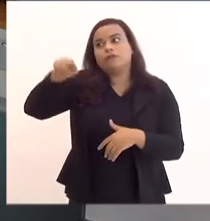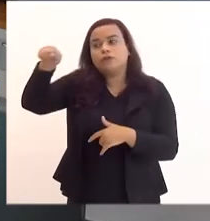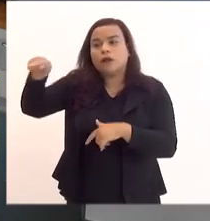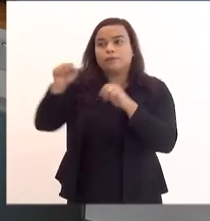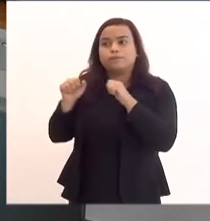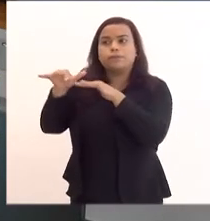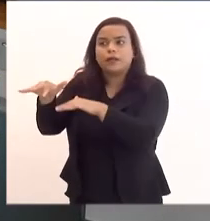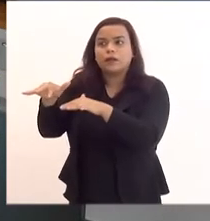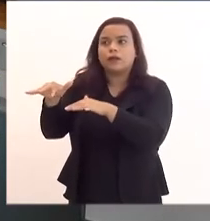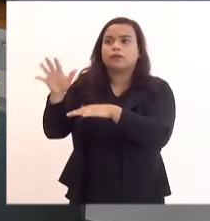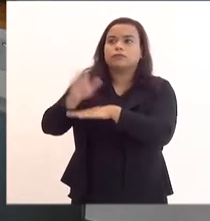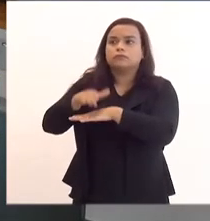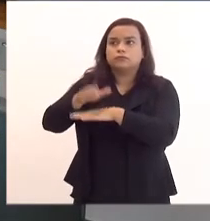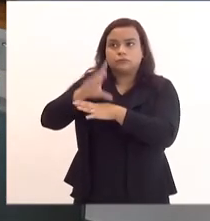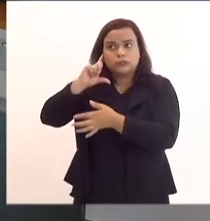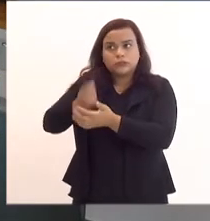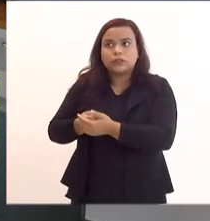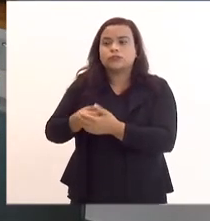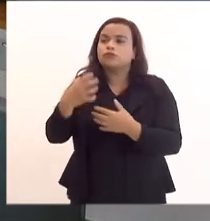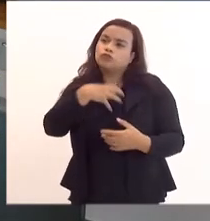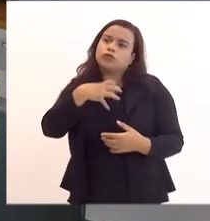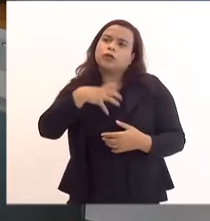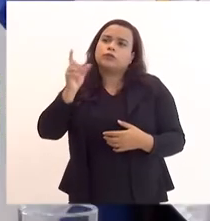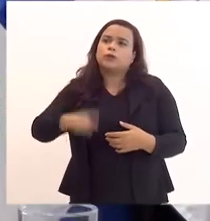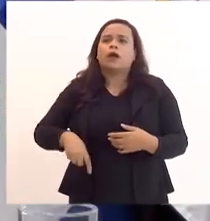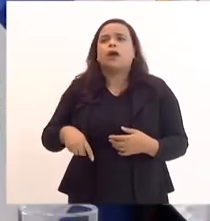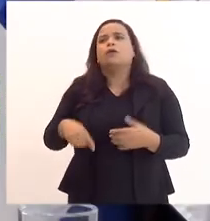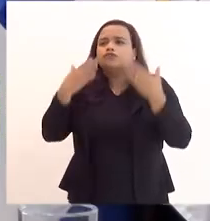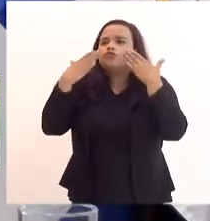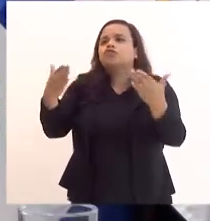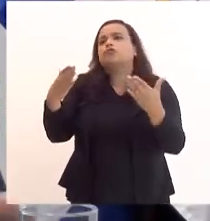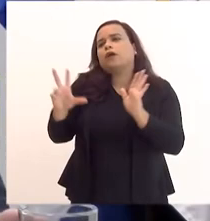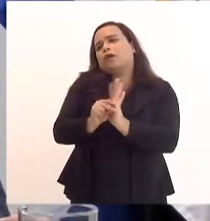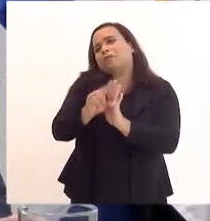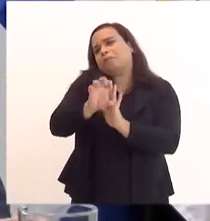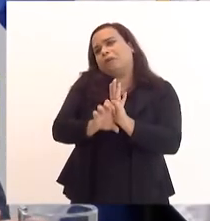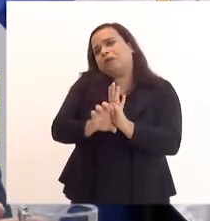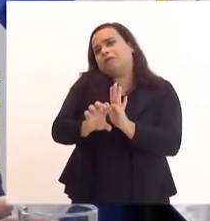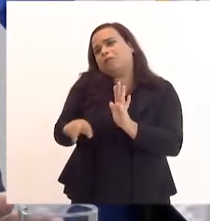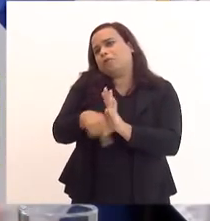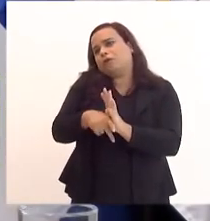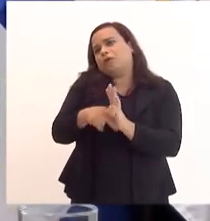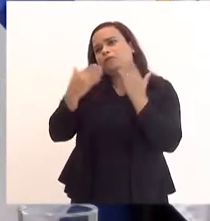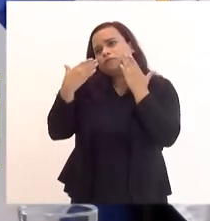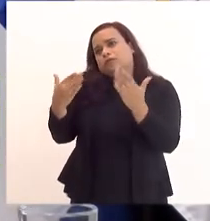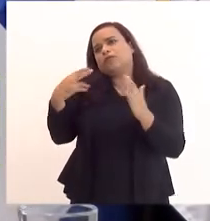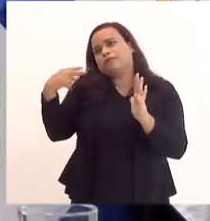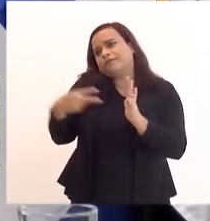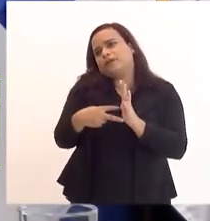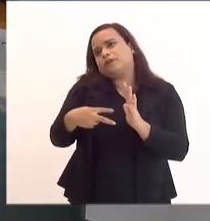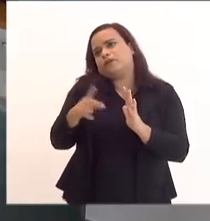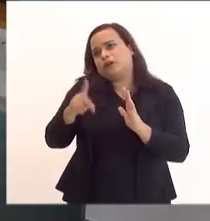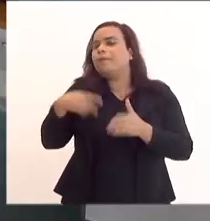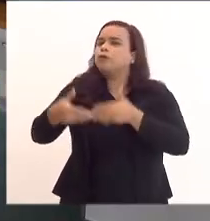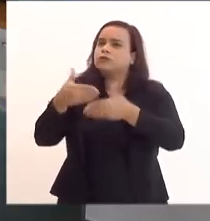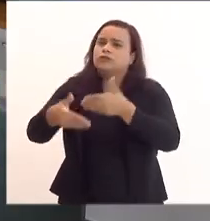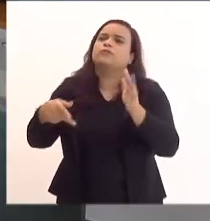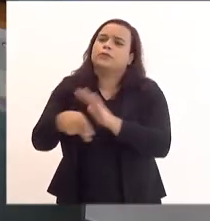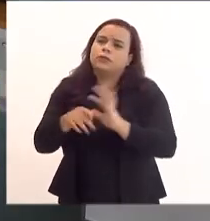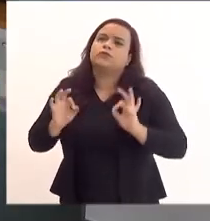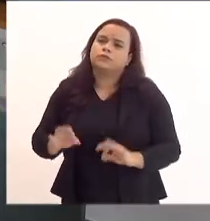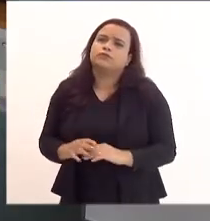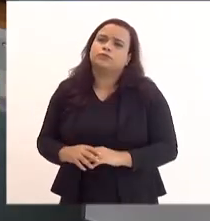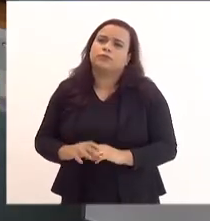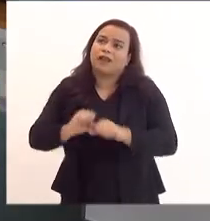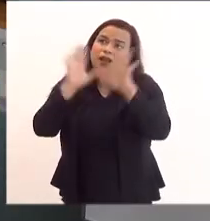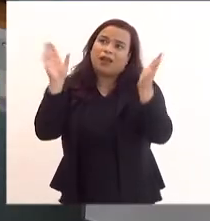de deliberação é através da discussão ou destaque de uma emenda. É só eu não tem, é isso, é só isso. É uma questão procedimental. É uma questão procedimental que